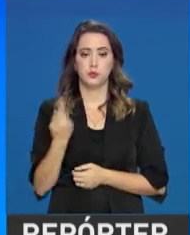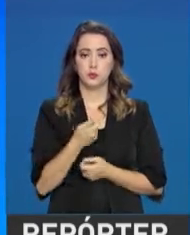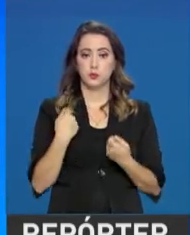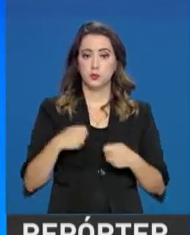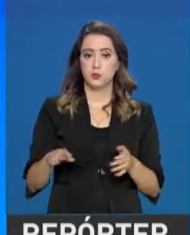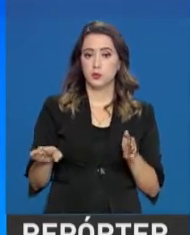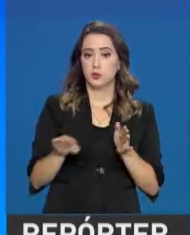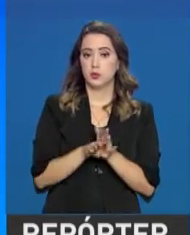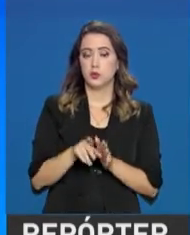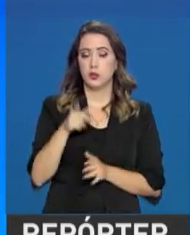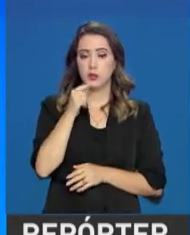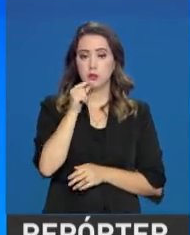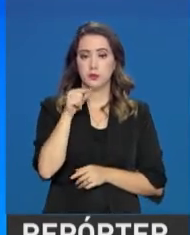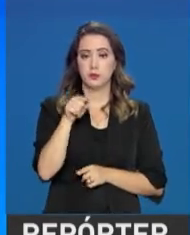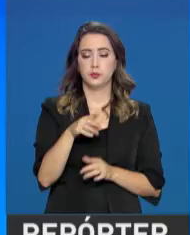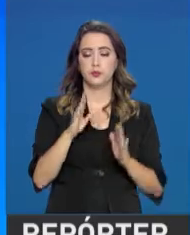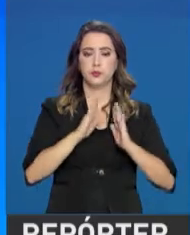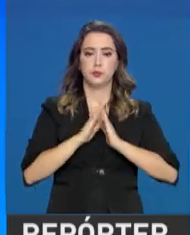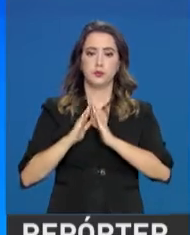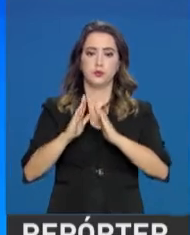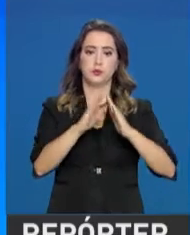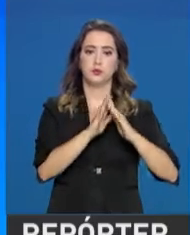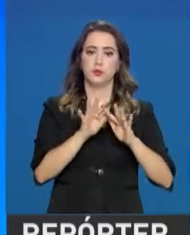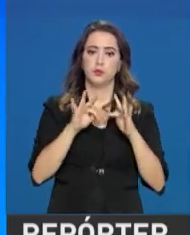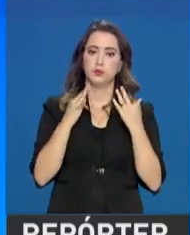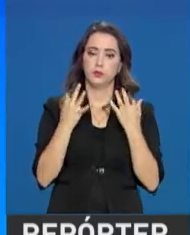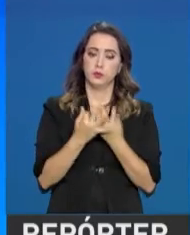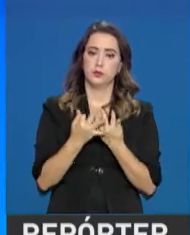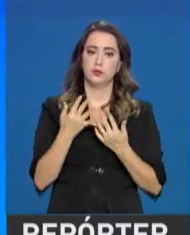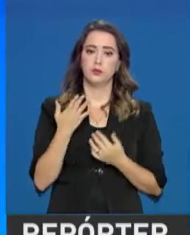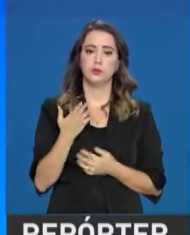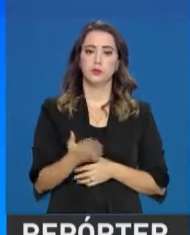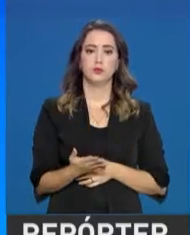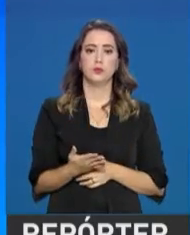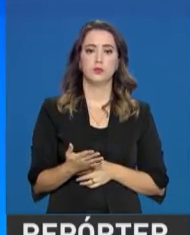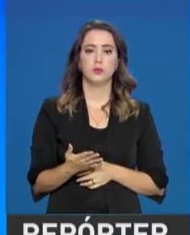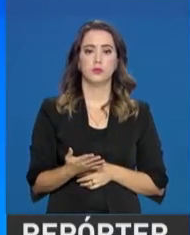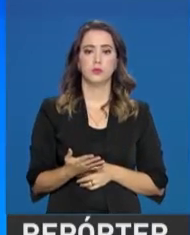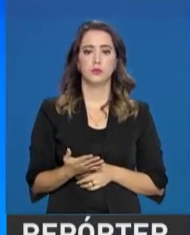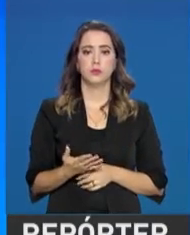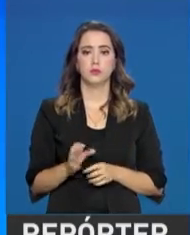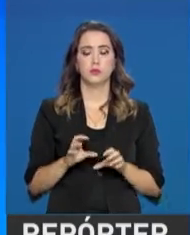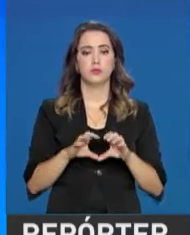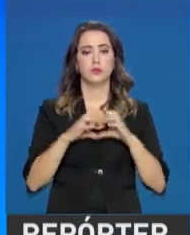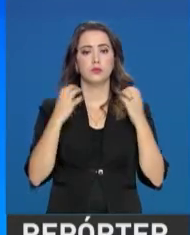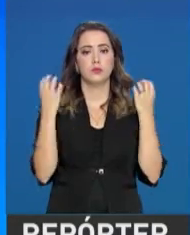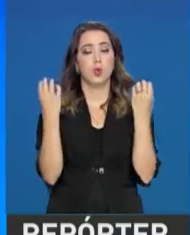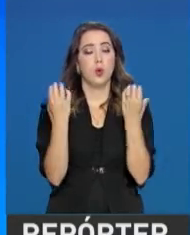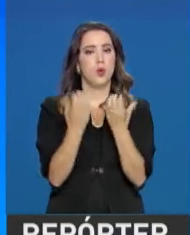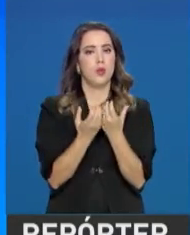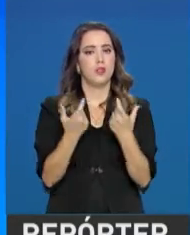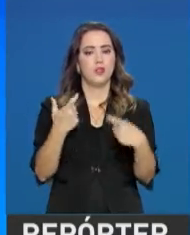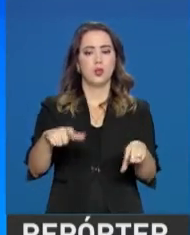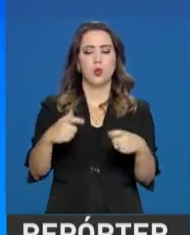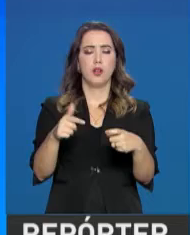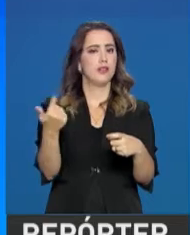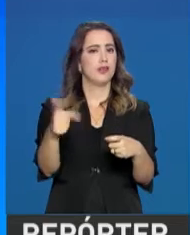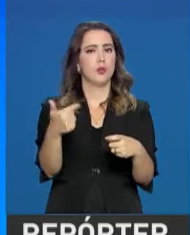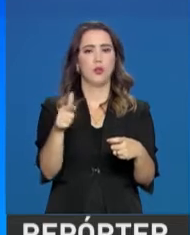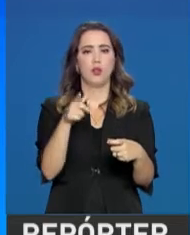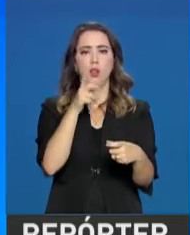chegar a água aos lares das famílias. Há comunidades que ainda lutam contra a